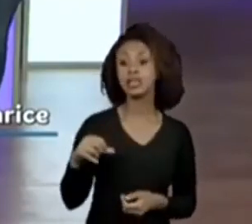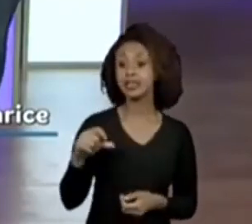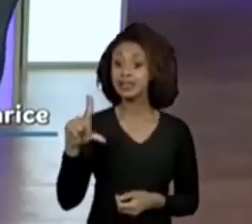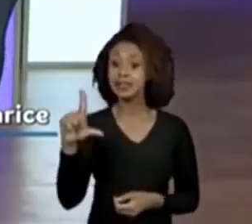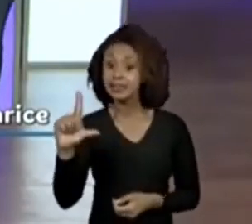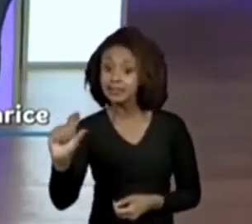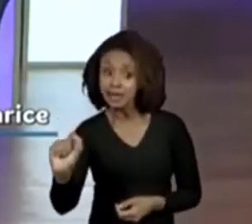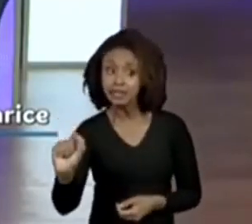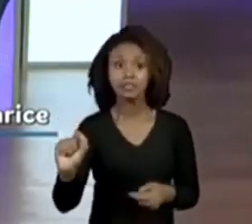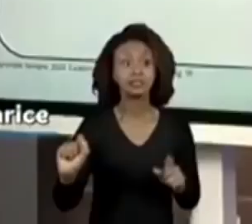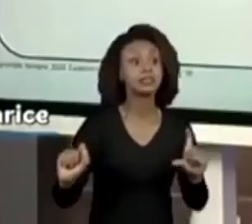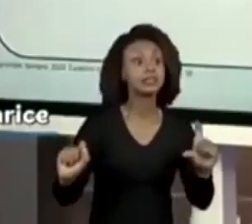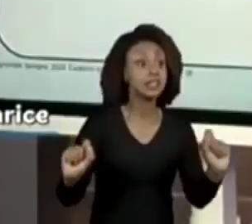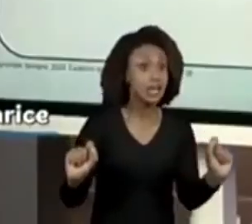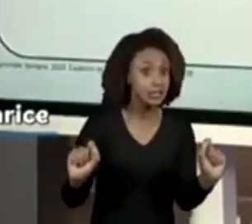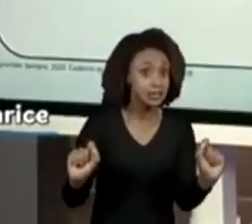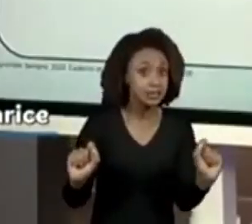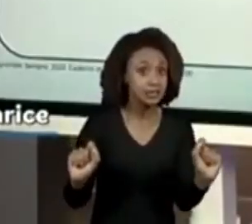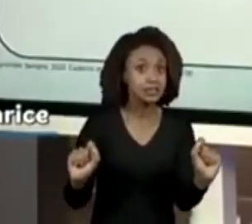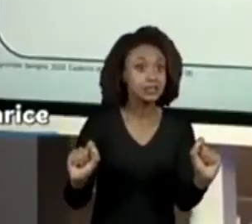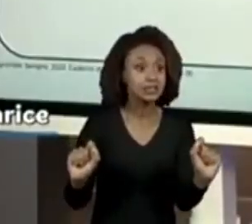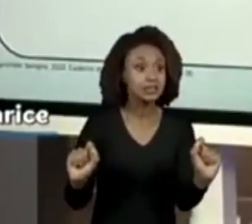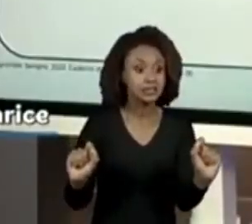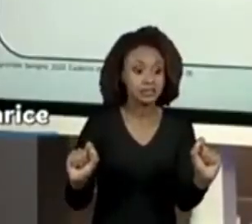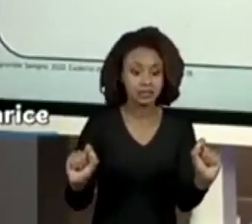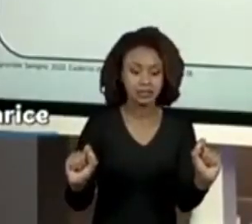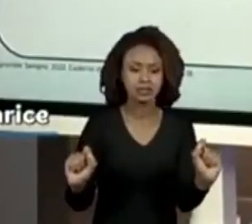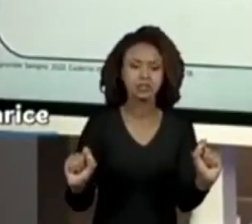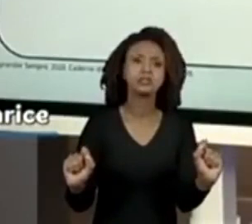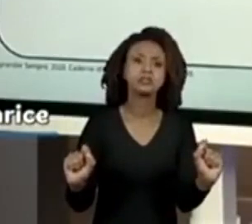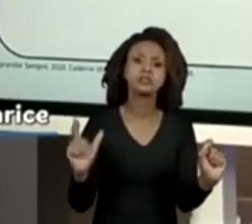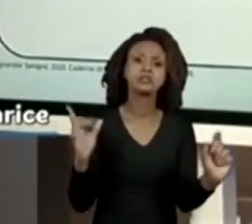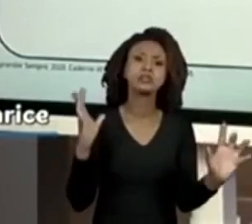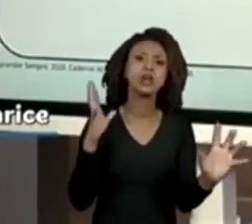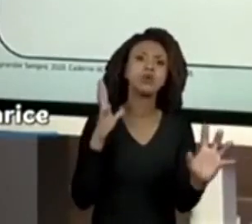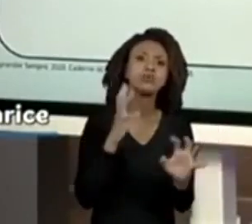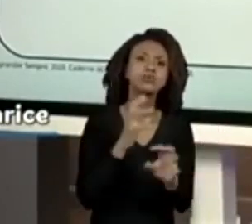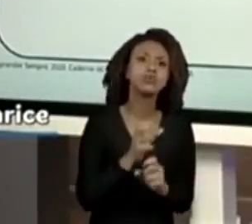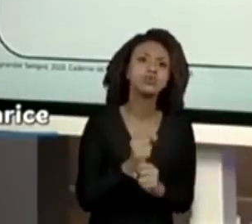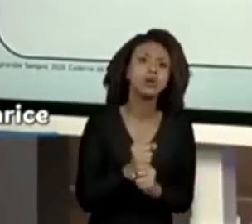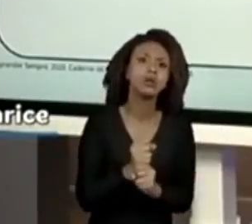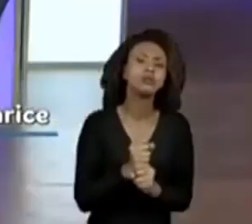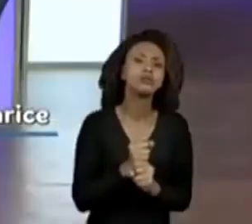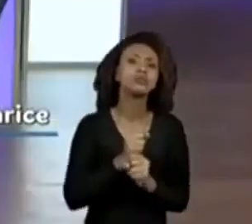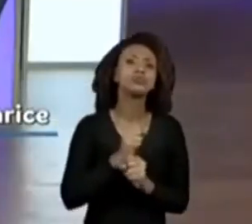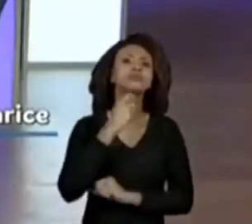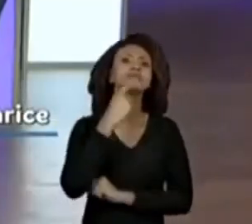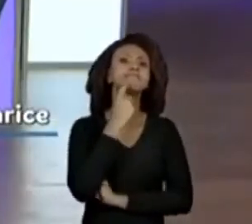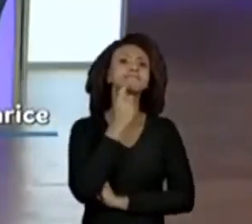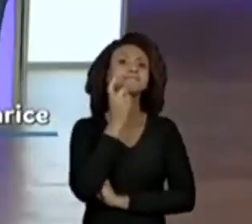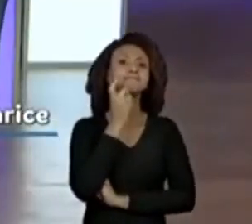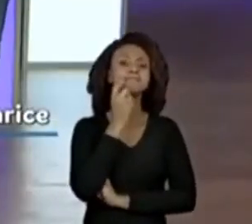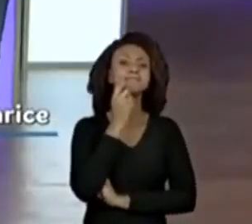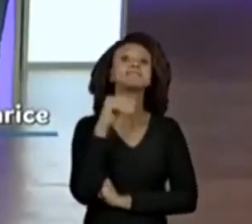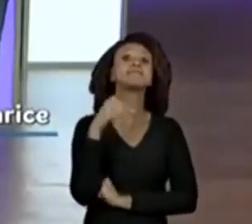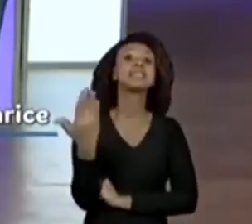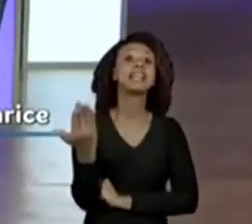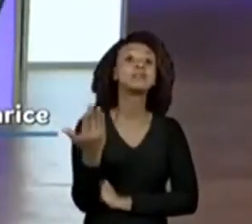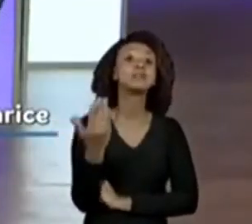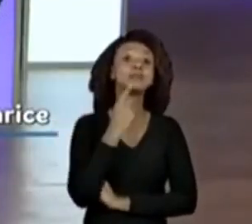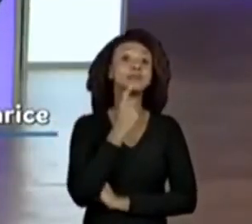cada assadeira, qual seria o resultado? E aí? Vamos lá?